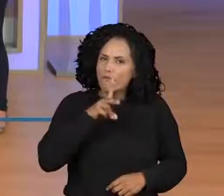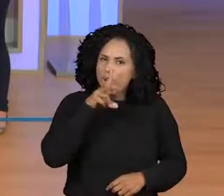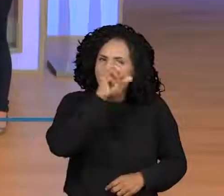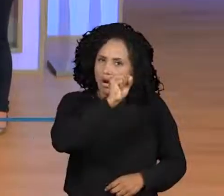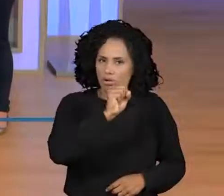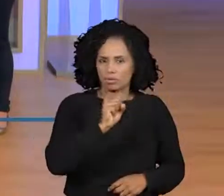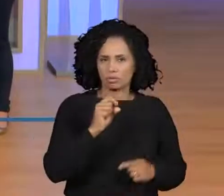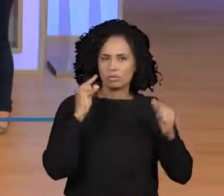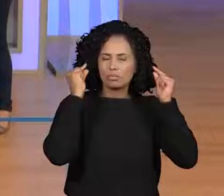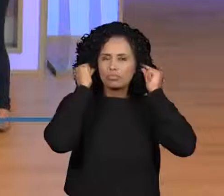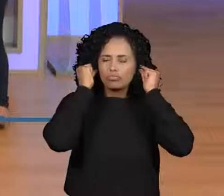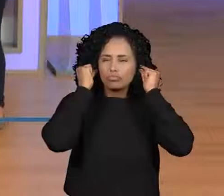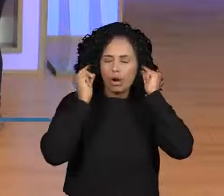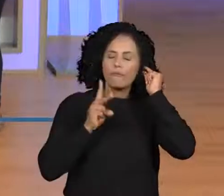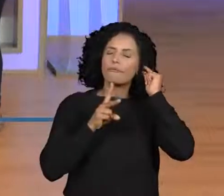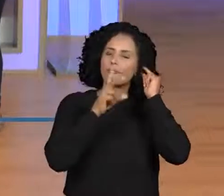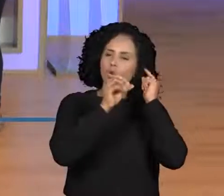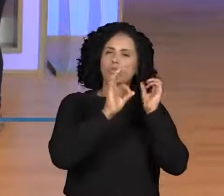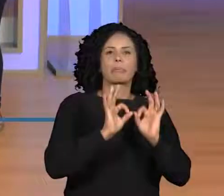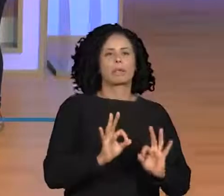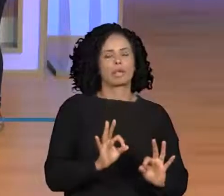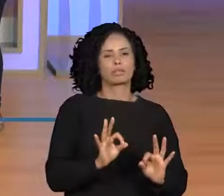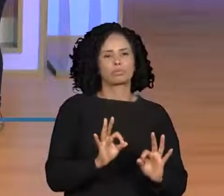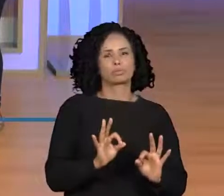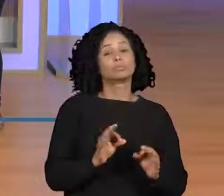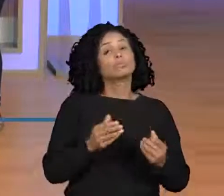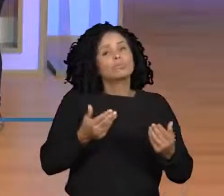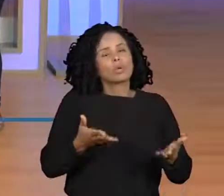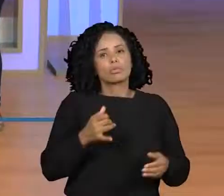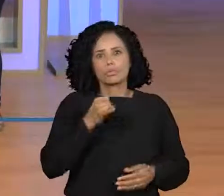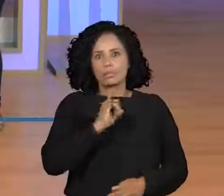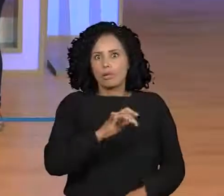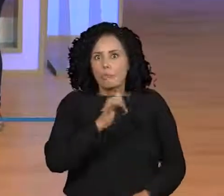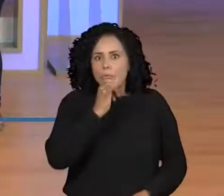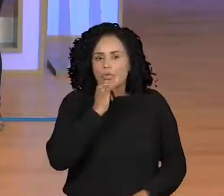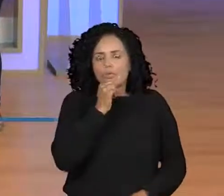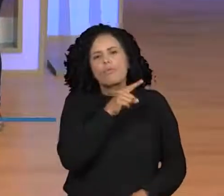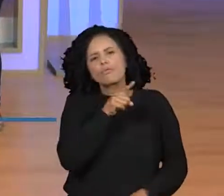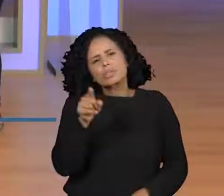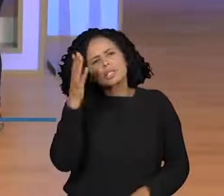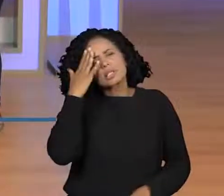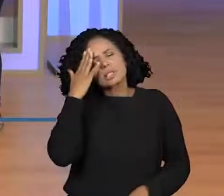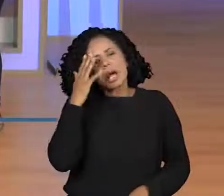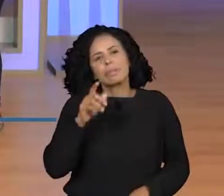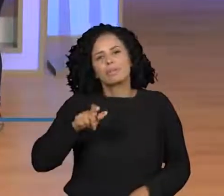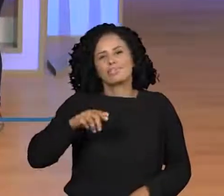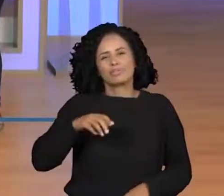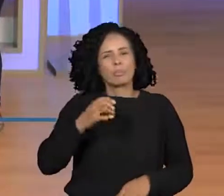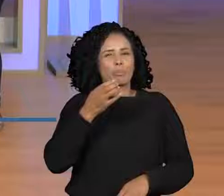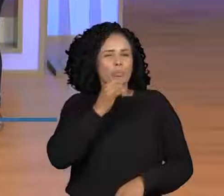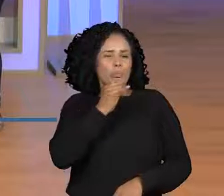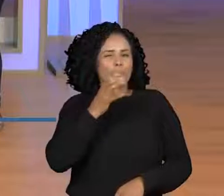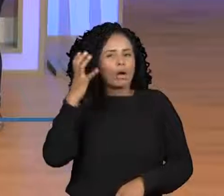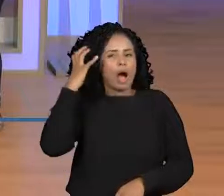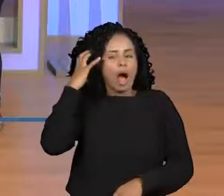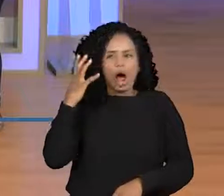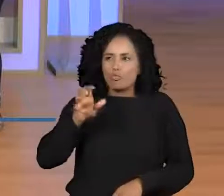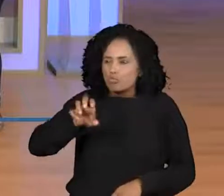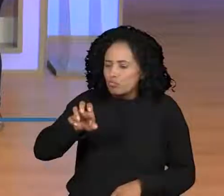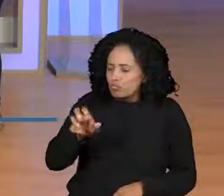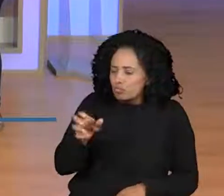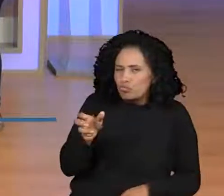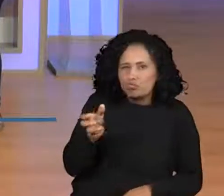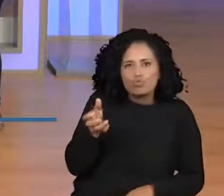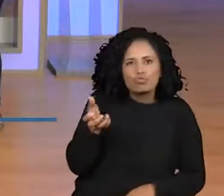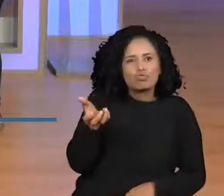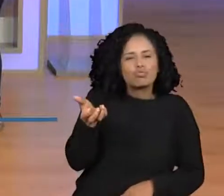intensidade. Então a intensidade é aquilo que a gente fala que é o volume. Então tem que apagar isso daí de volume, porque